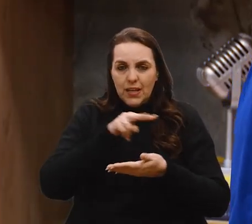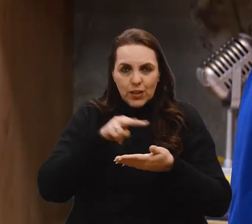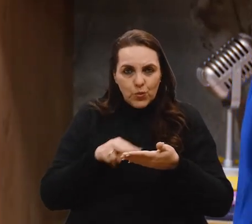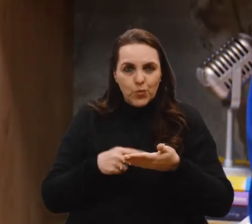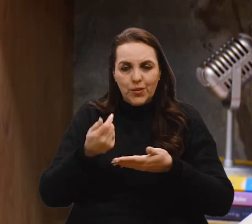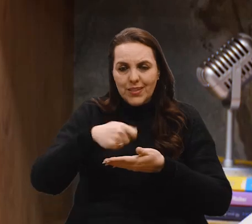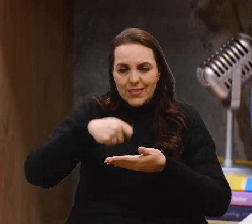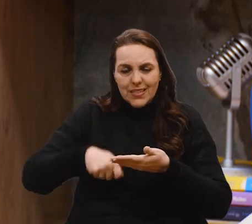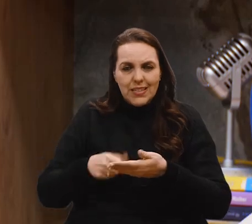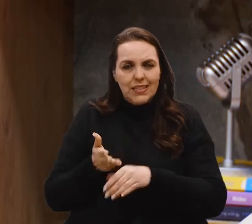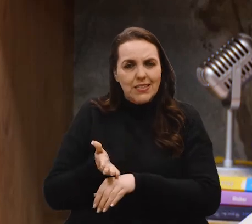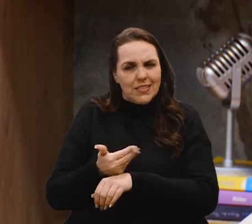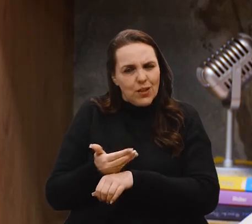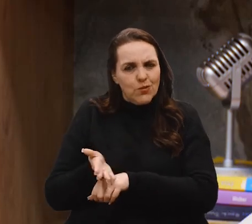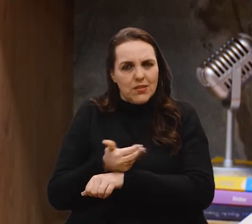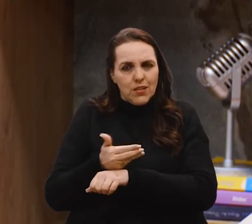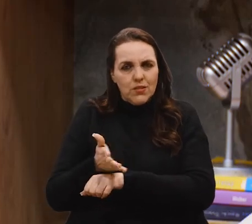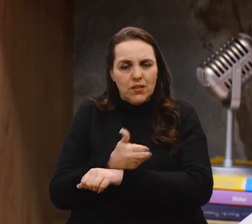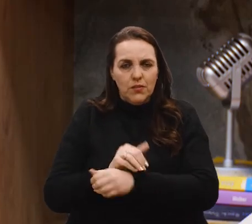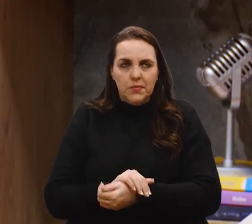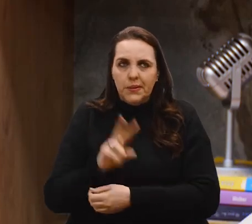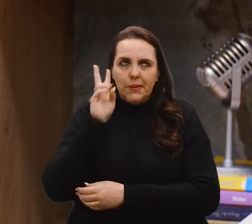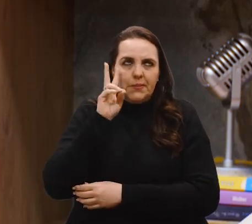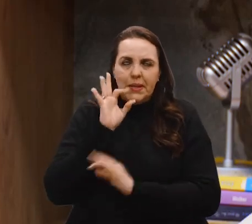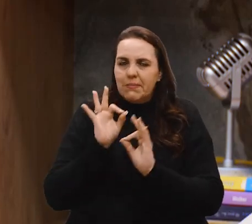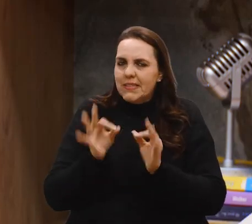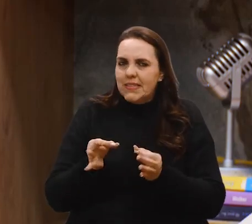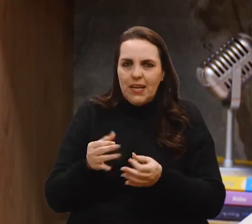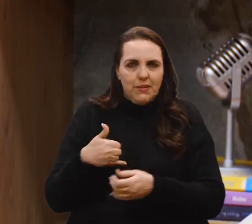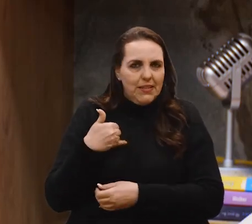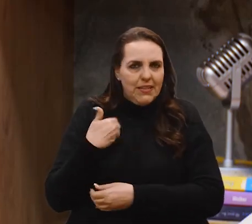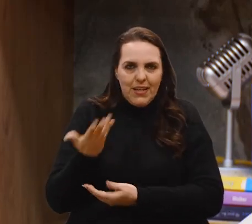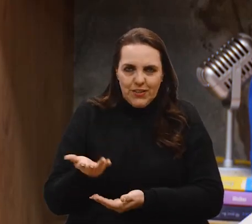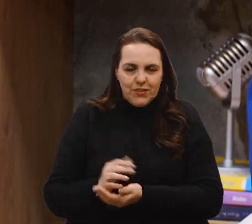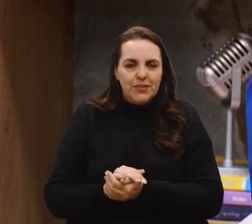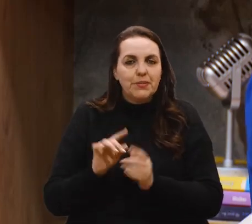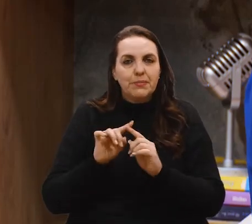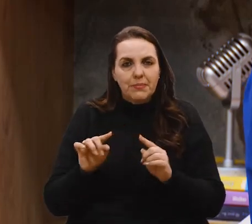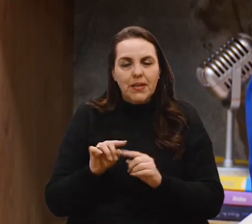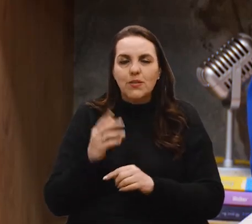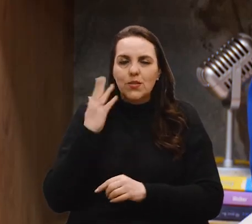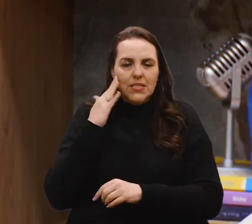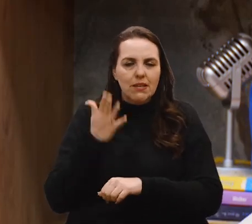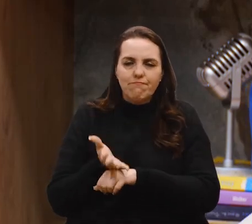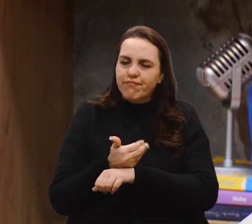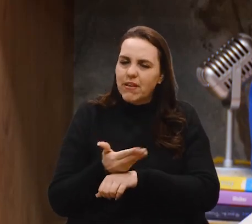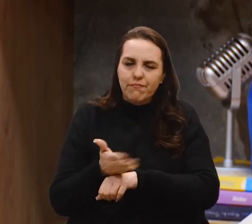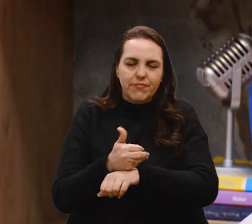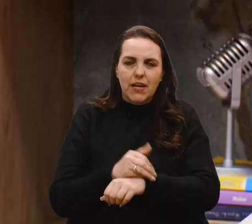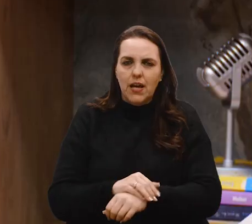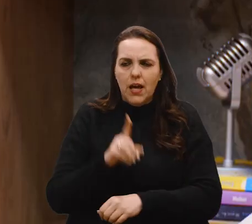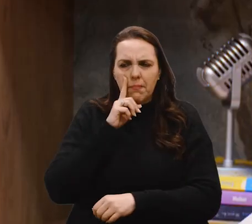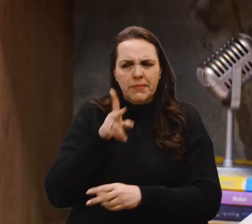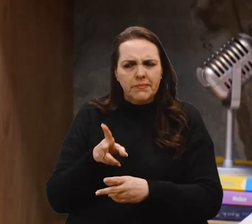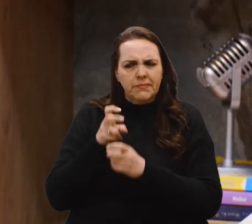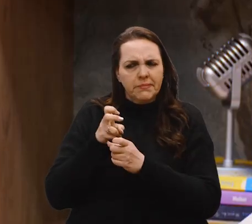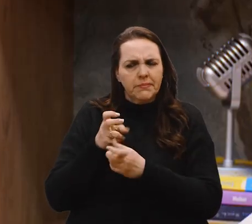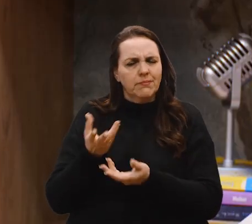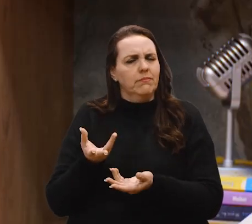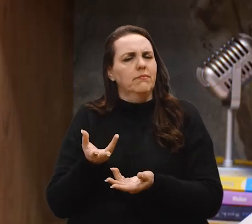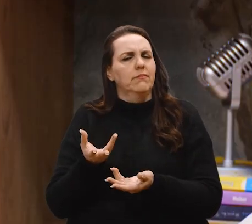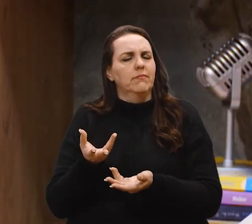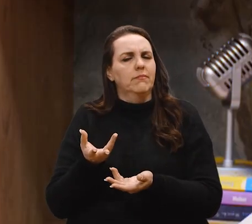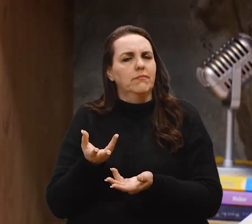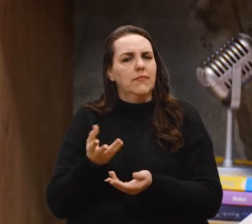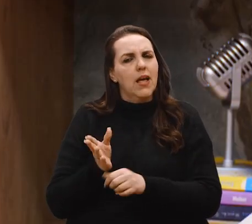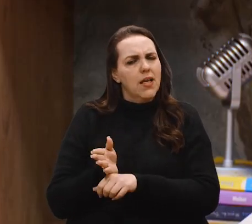cedo. Então, eu não me lembro a idade que eu fiz isso, mas eu sei que foi tudo muito cedo. E a minha mãe começou a perceber que,